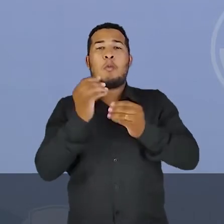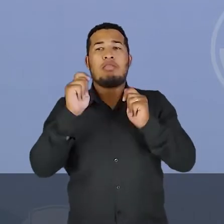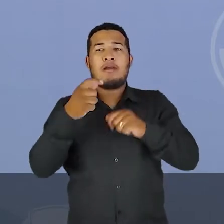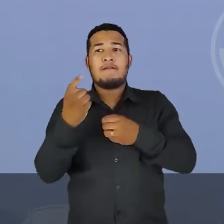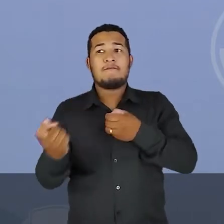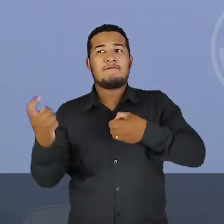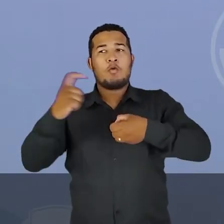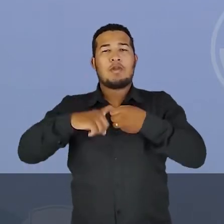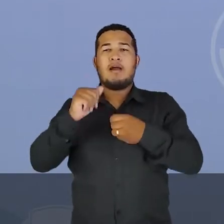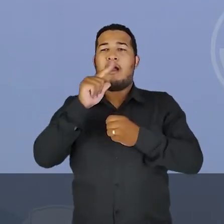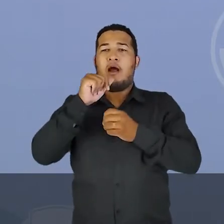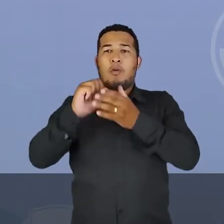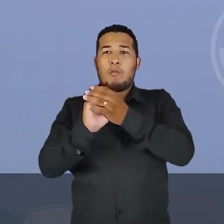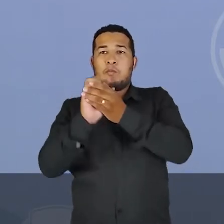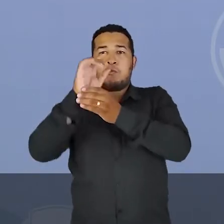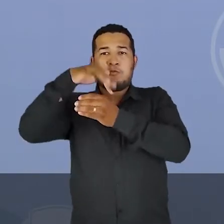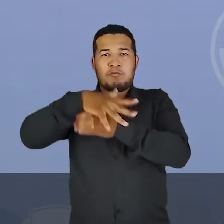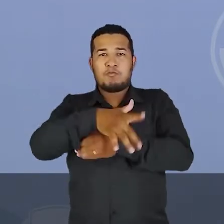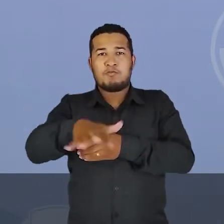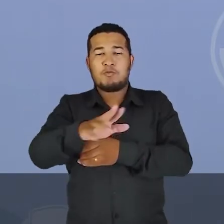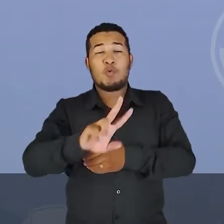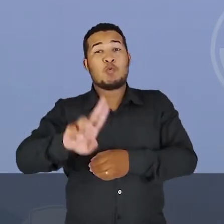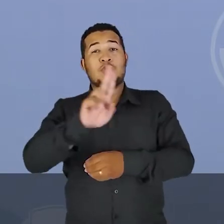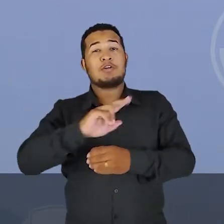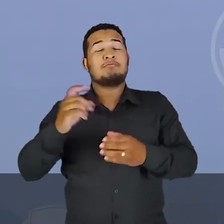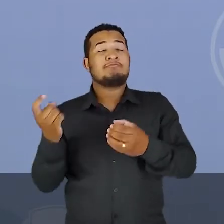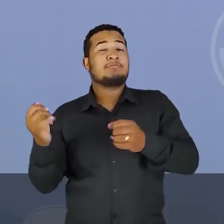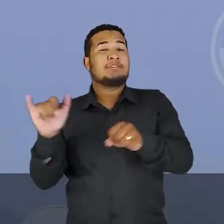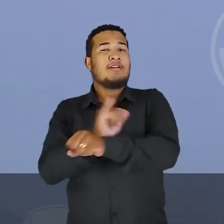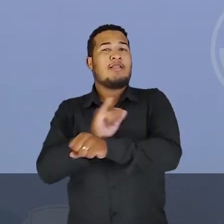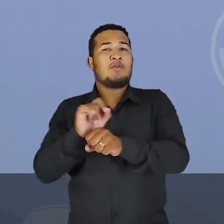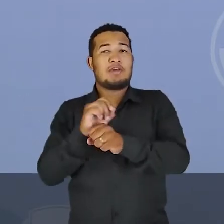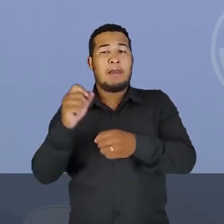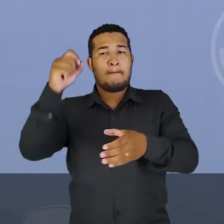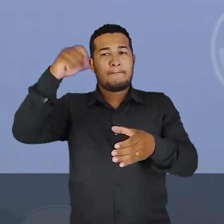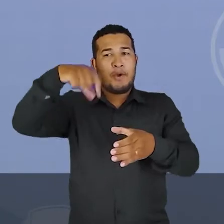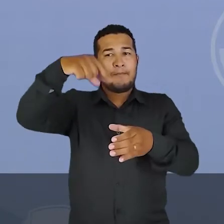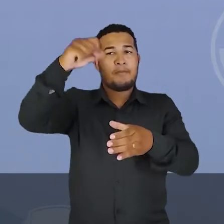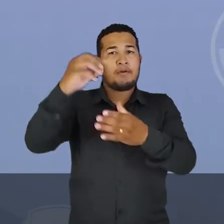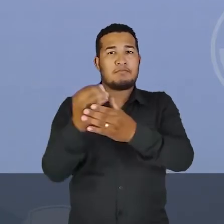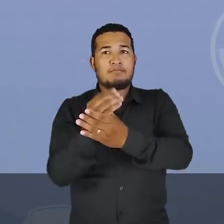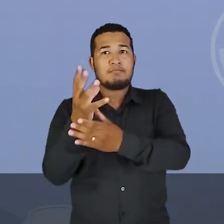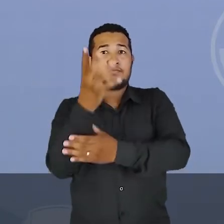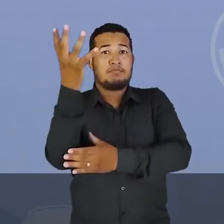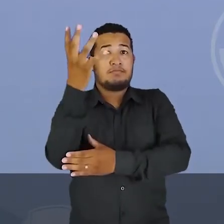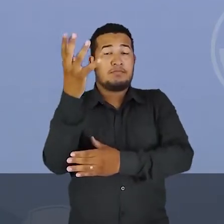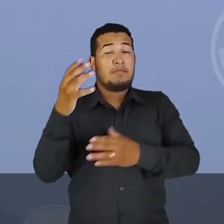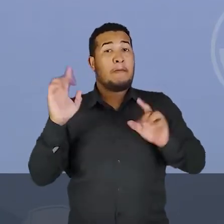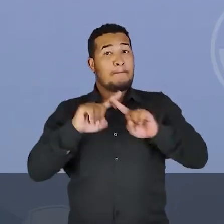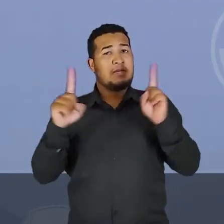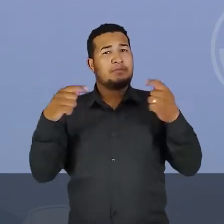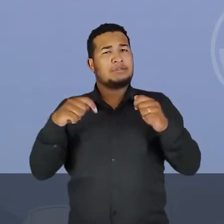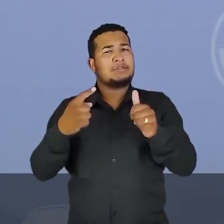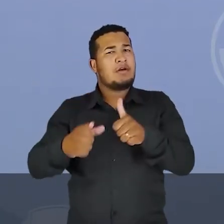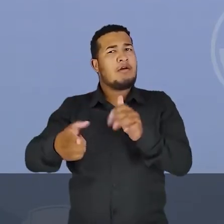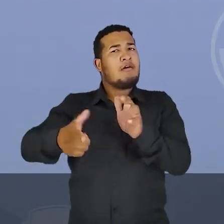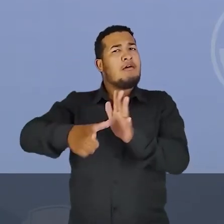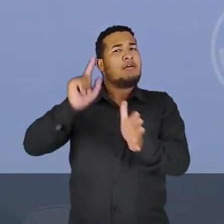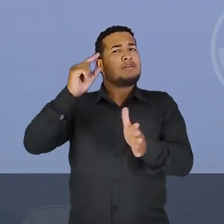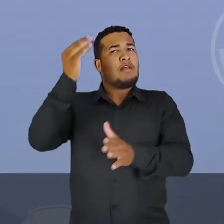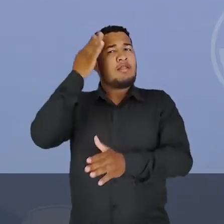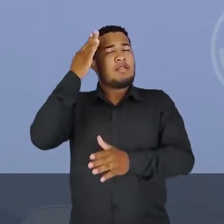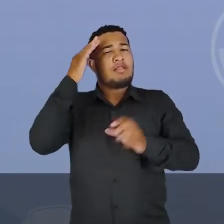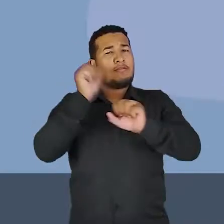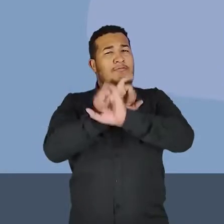Santo através do reflorestamento. Antes de começar a aula, vou entender o que é essa chamada de educação